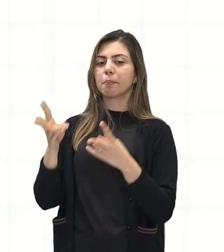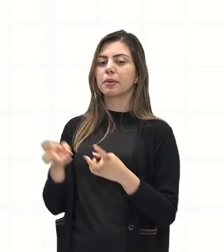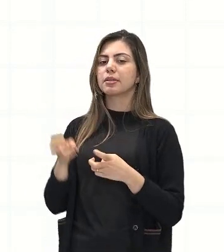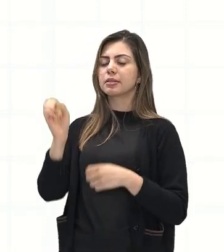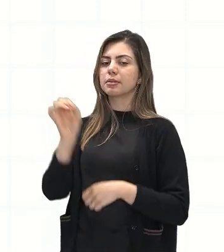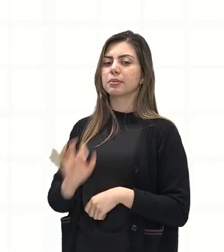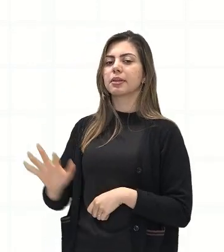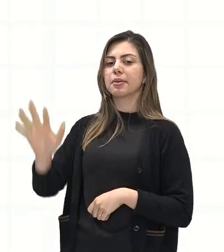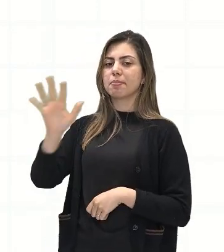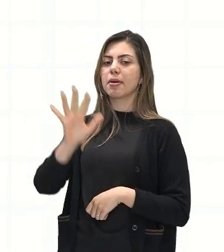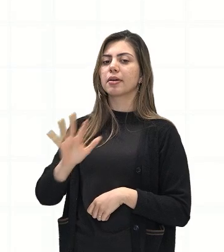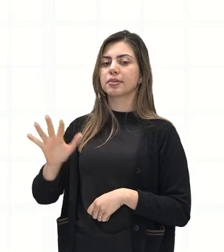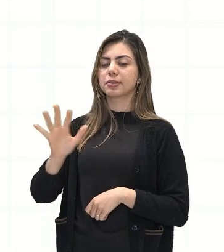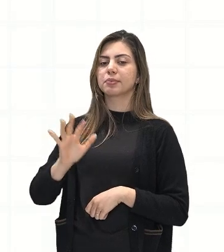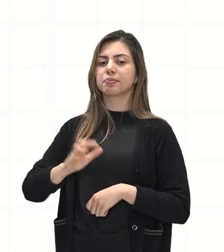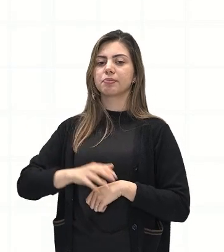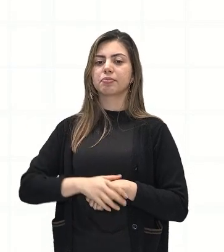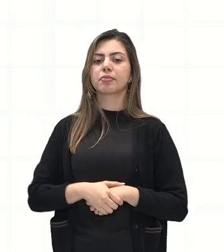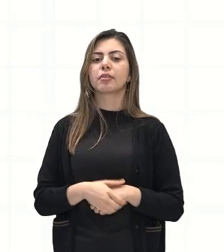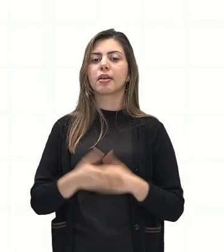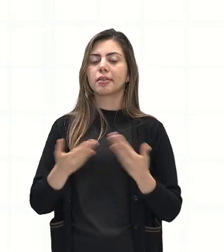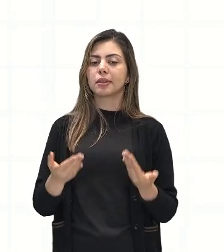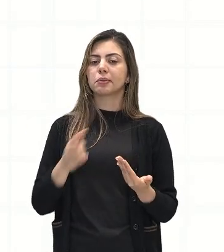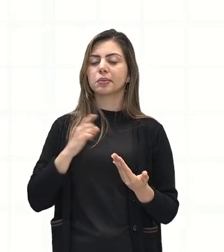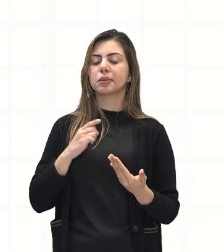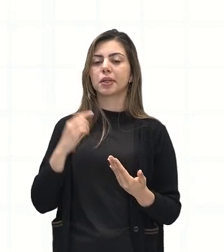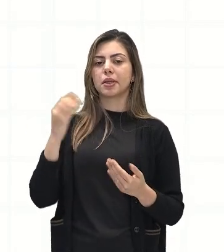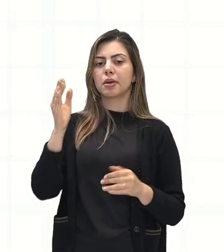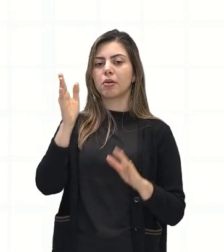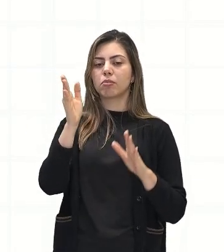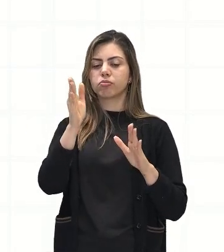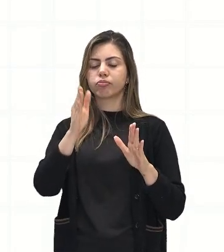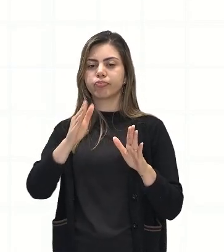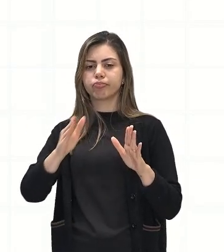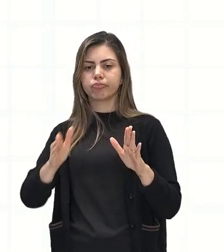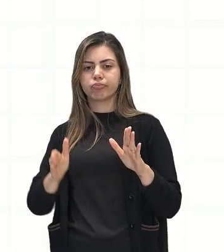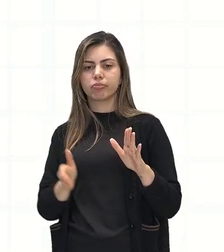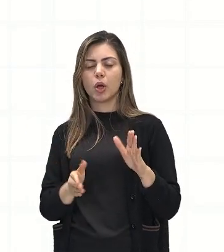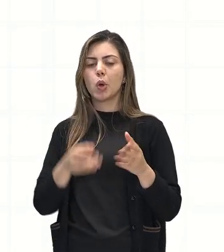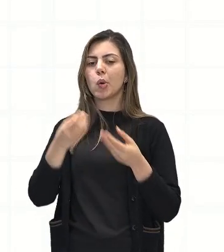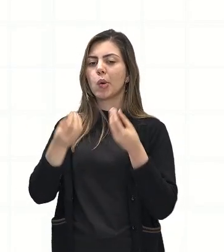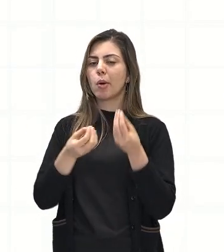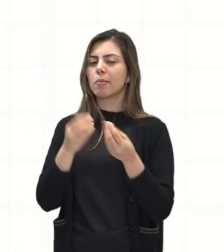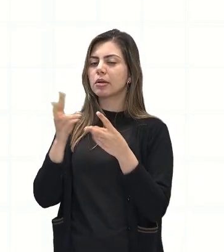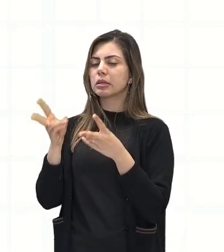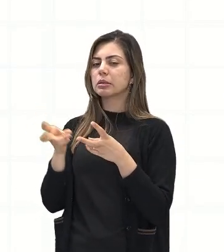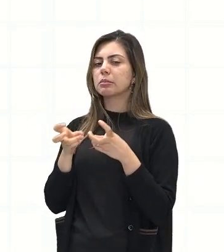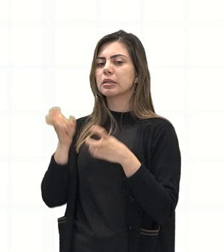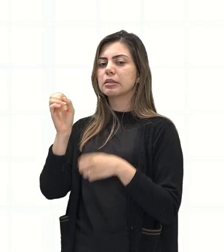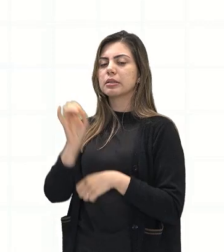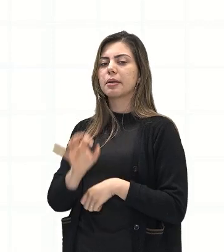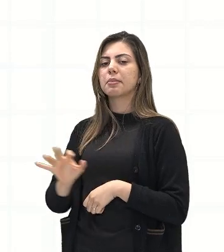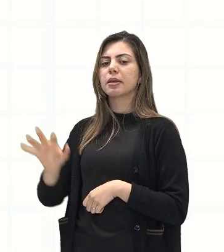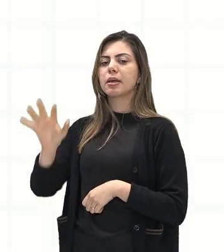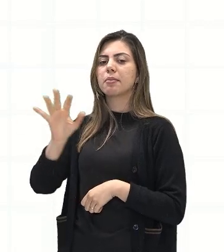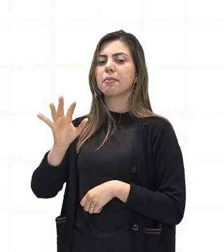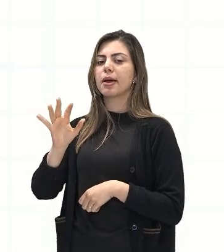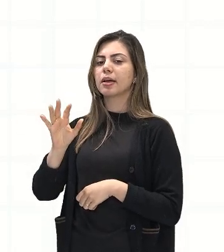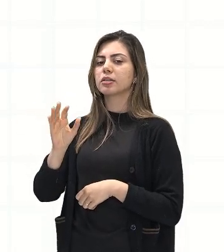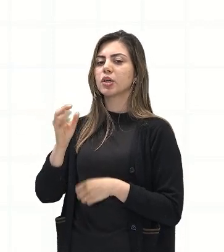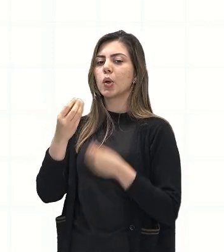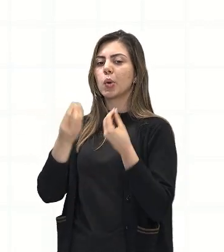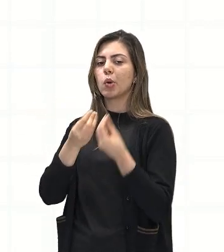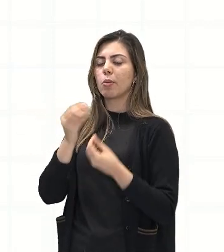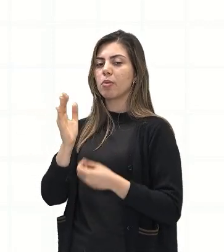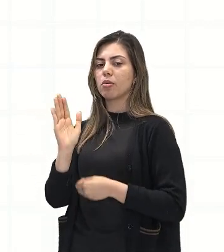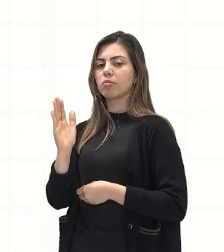aí a nossa coluna vertebral, nós vamos ver que numa visão lateral, ou seja, vista